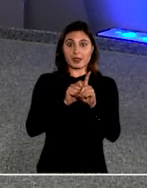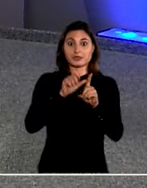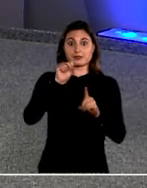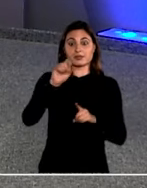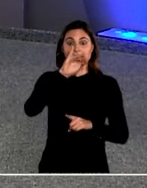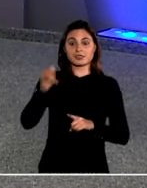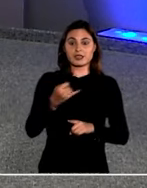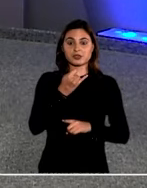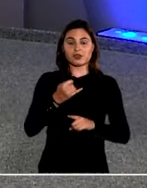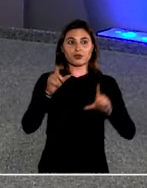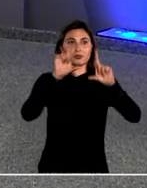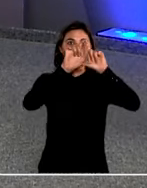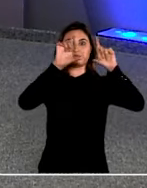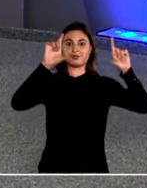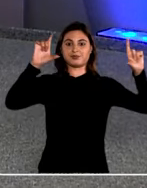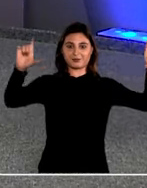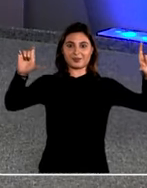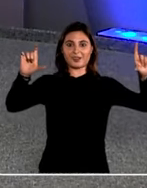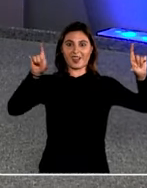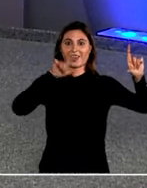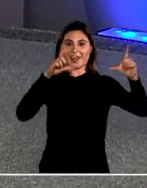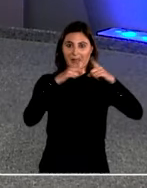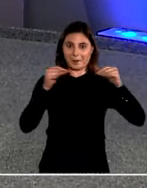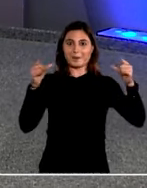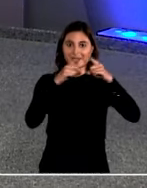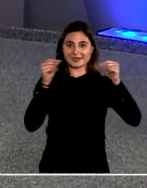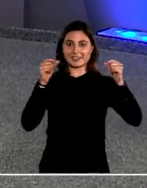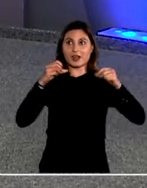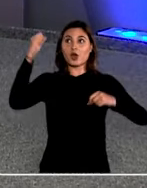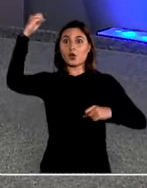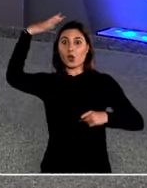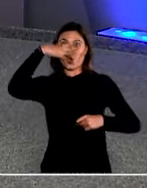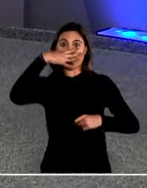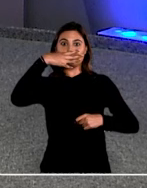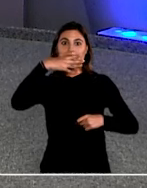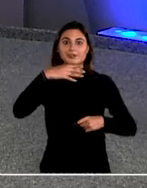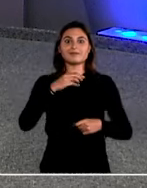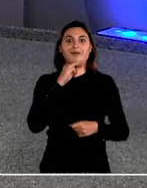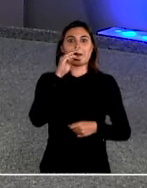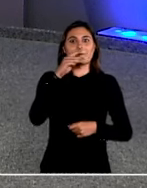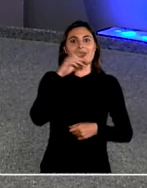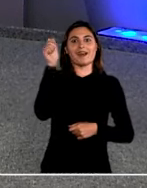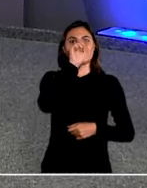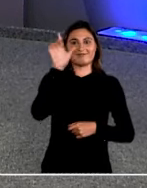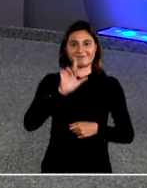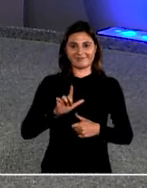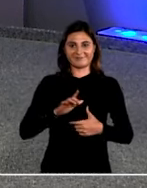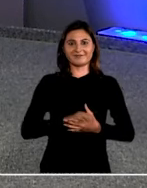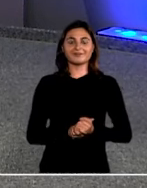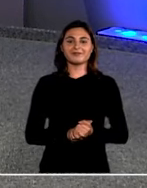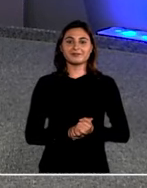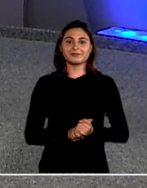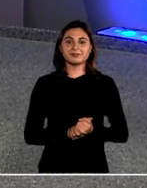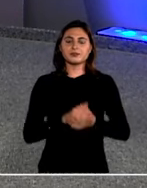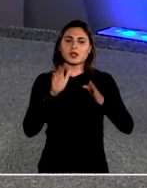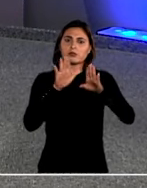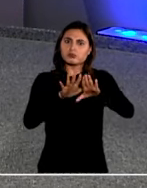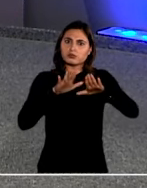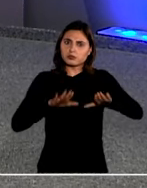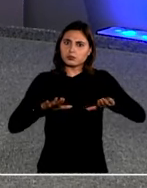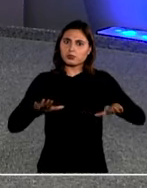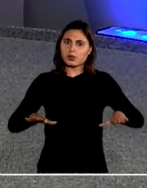fachada principal da sua sede em Brasília iluminada na cor da campanha Março Azul uma mobilização